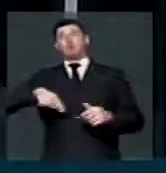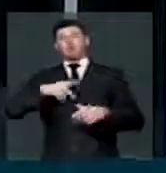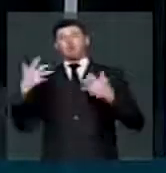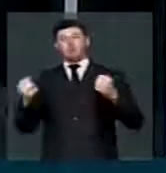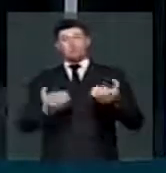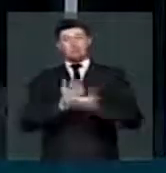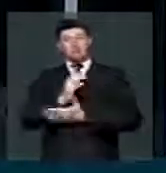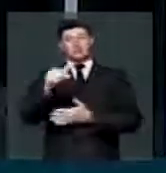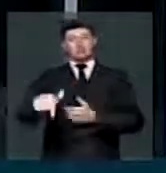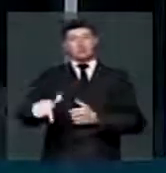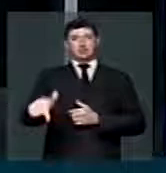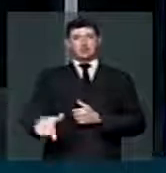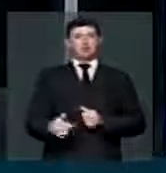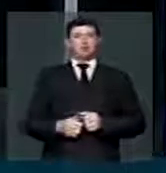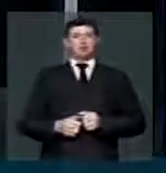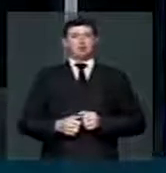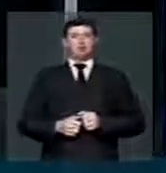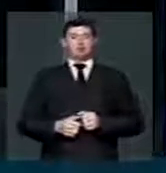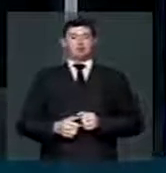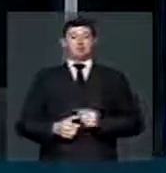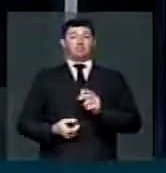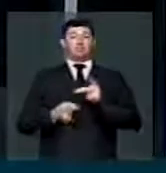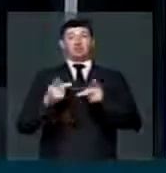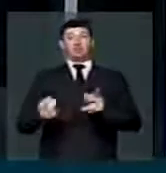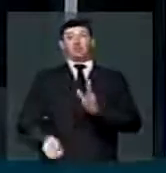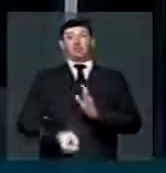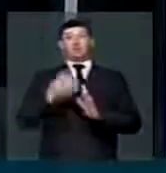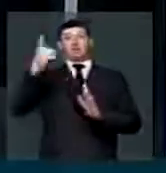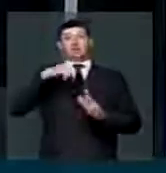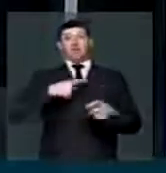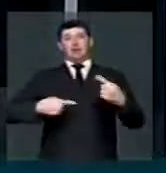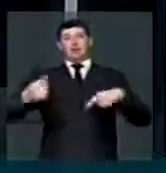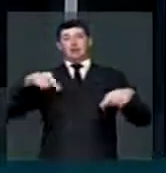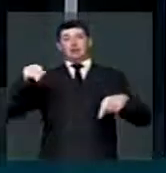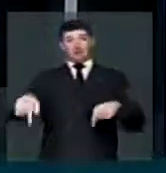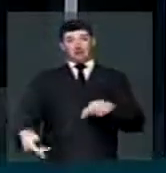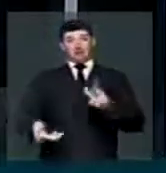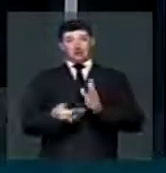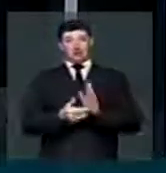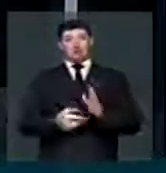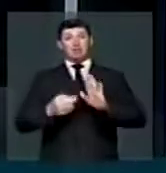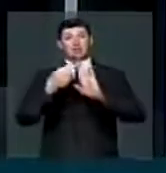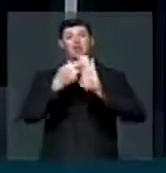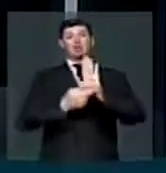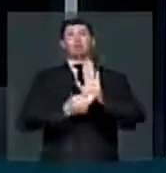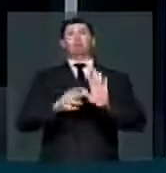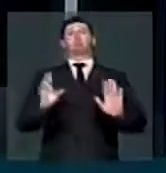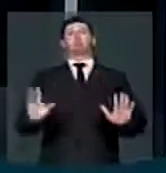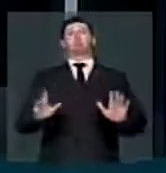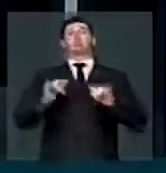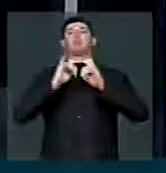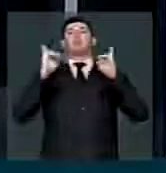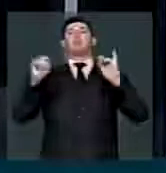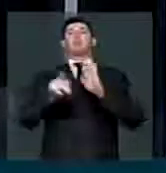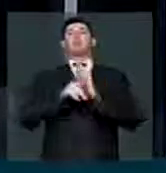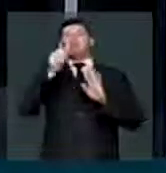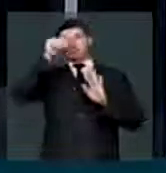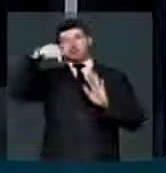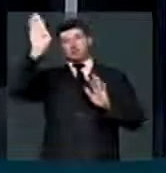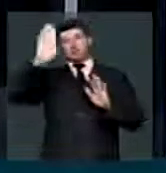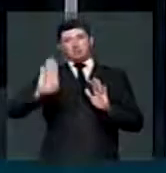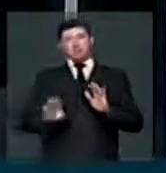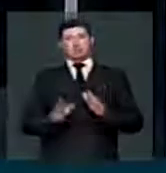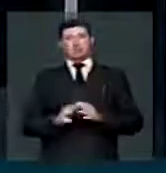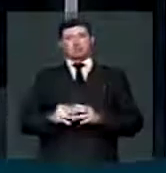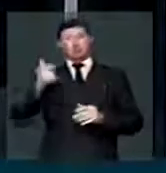de aprovar aqui um dos tantos projetos que tramitam nessa casa, regulamentando a propaganda da bebida no